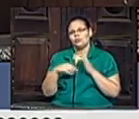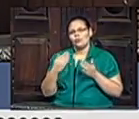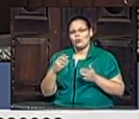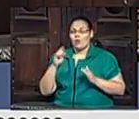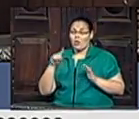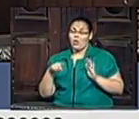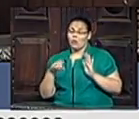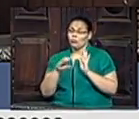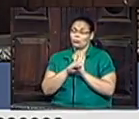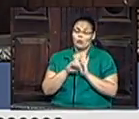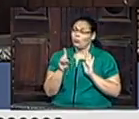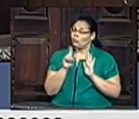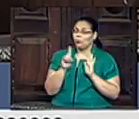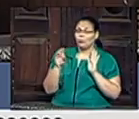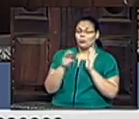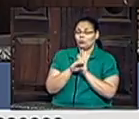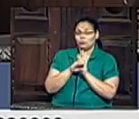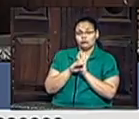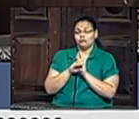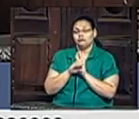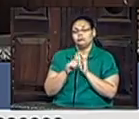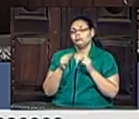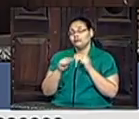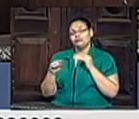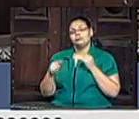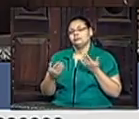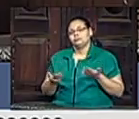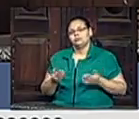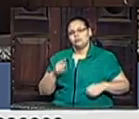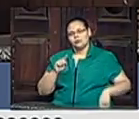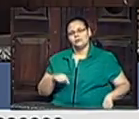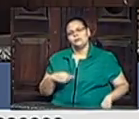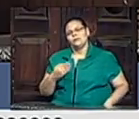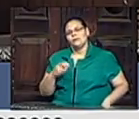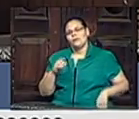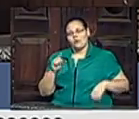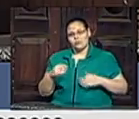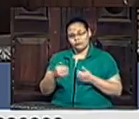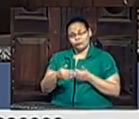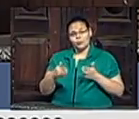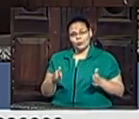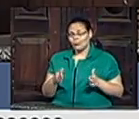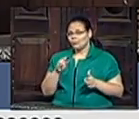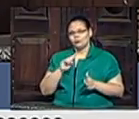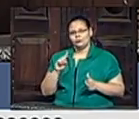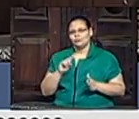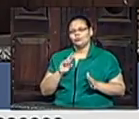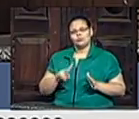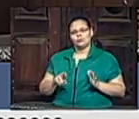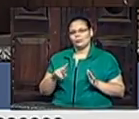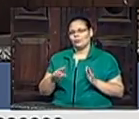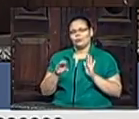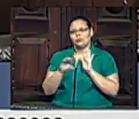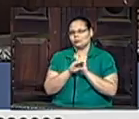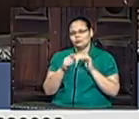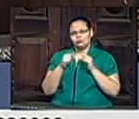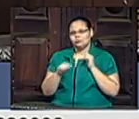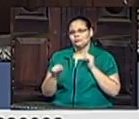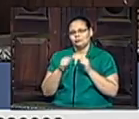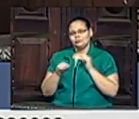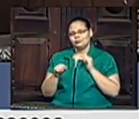é constitucional ou não é constitucional. Este pacote ele é flagrantemente inconstitucional, além de ser